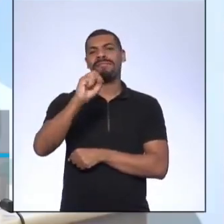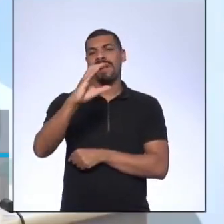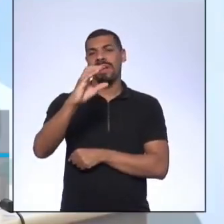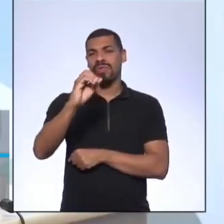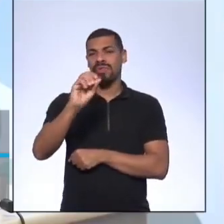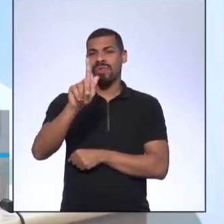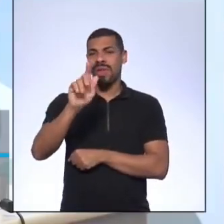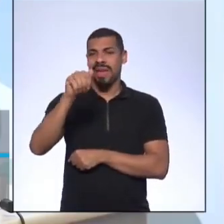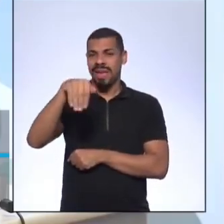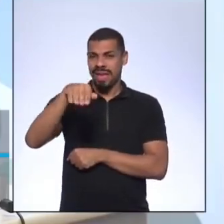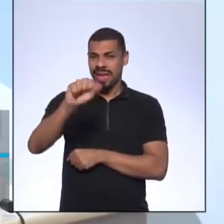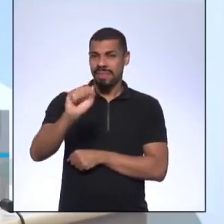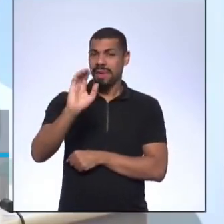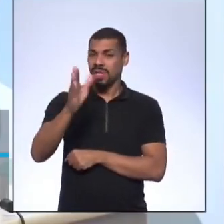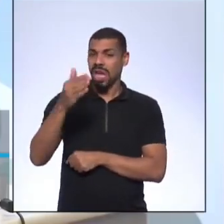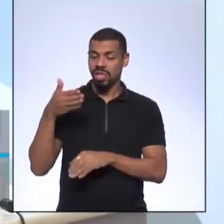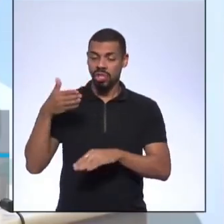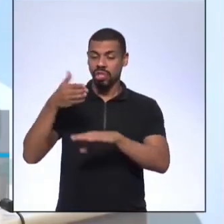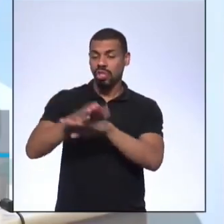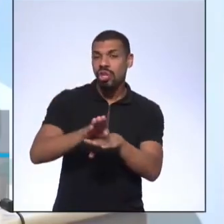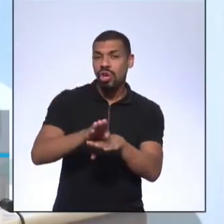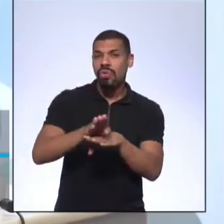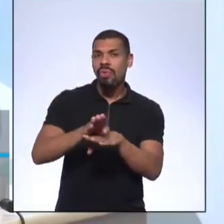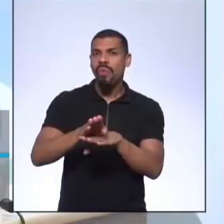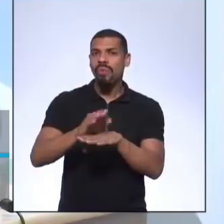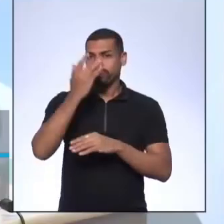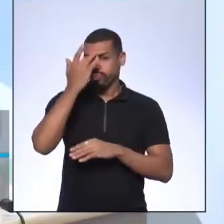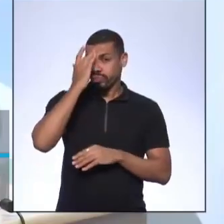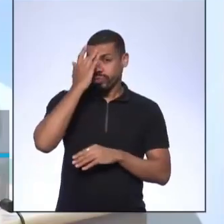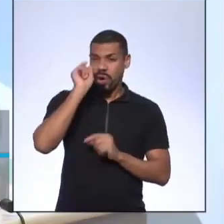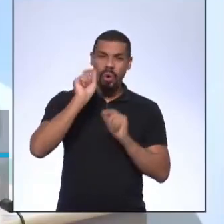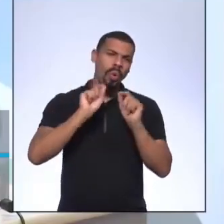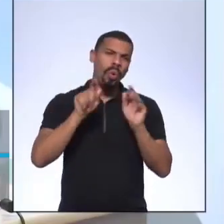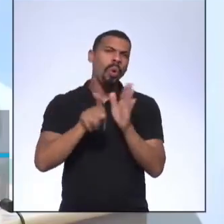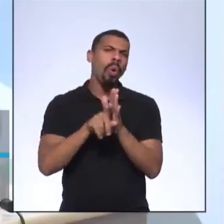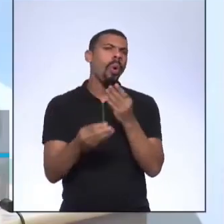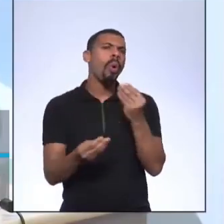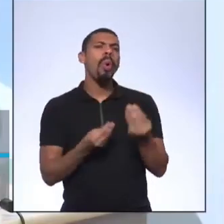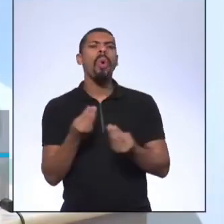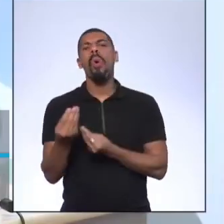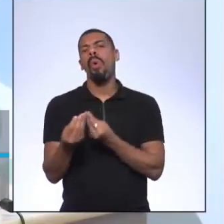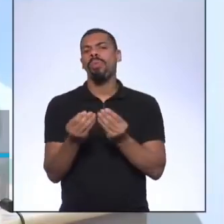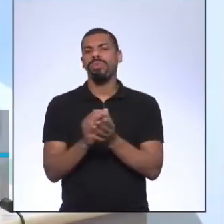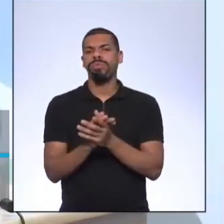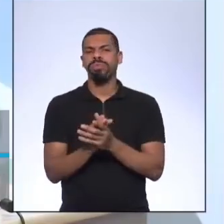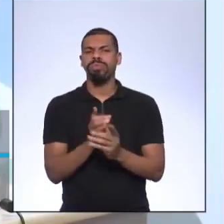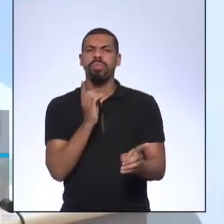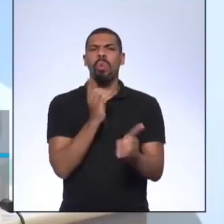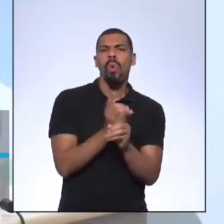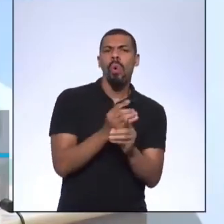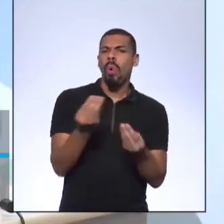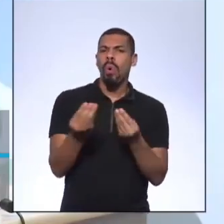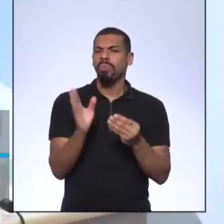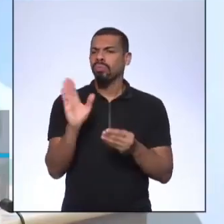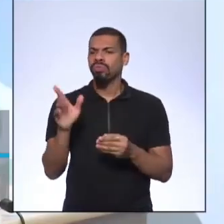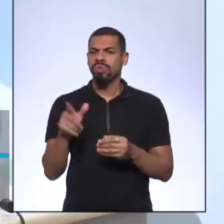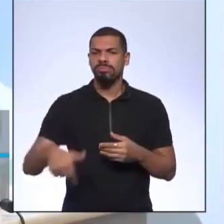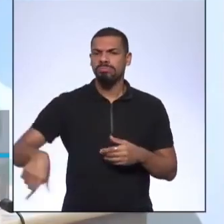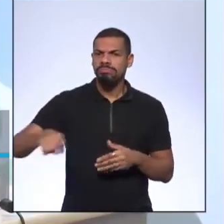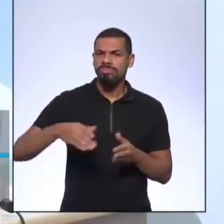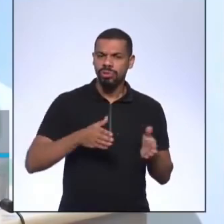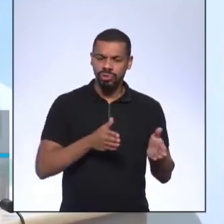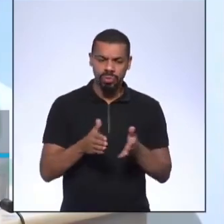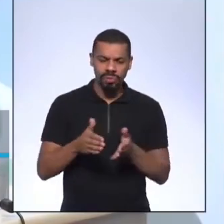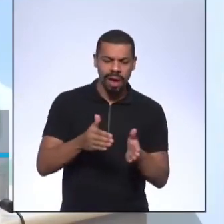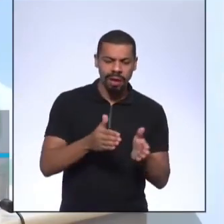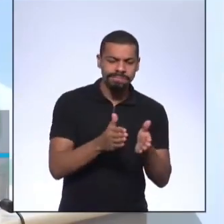Índias, né, 1498, então fica aquela coisa, como assim o Pedro Álvares Cabral se perdeu, sendo que já tinha uma